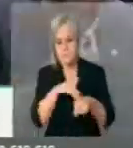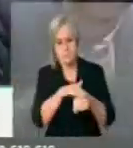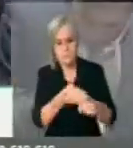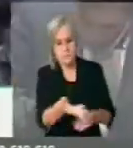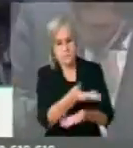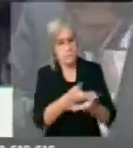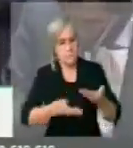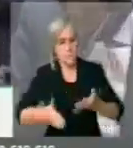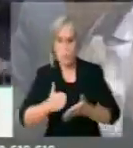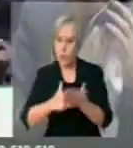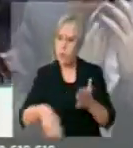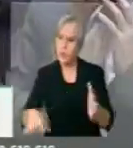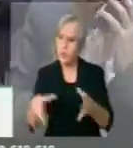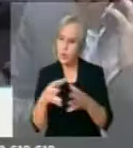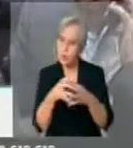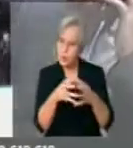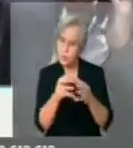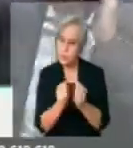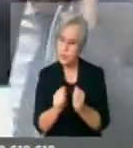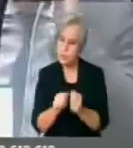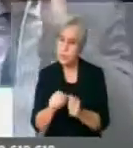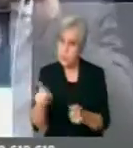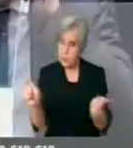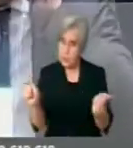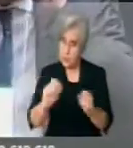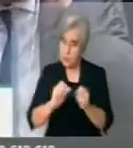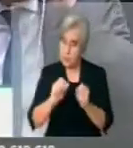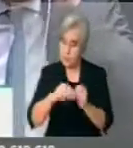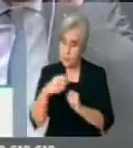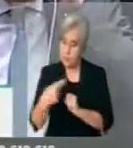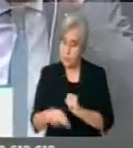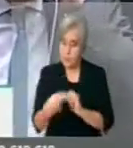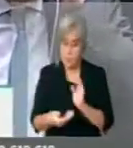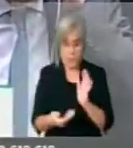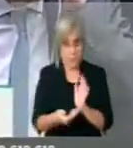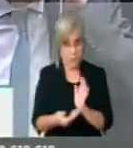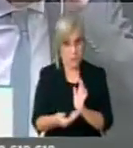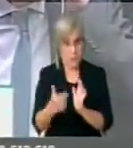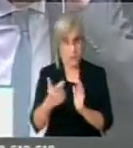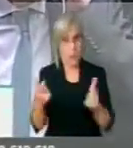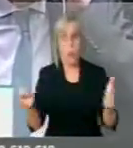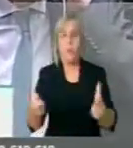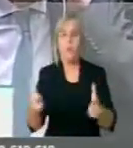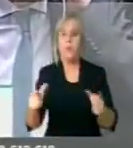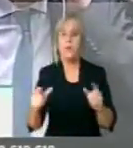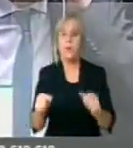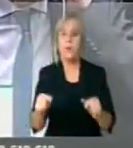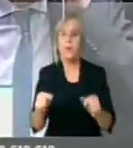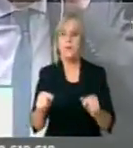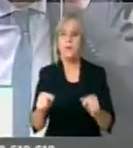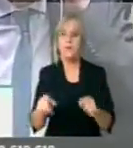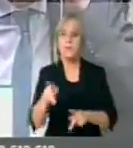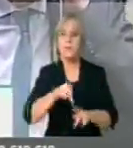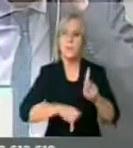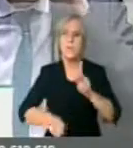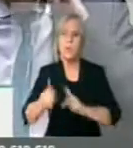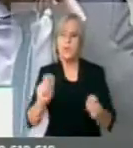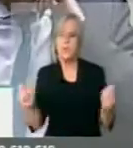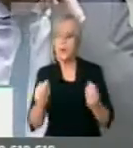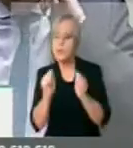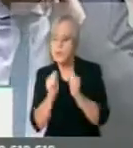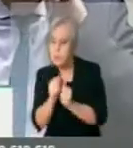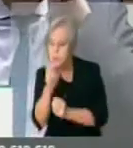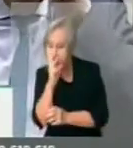segmentos e que ele possa fazer desta casa um local onde a população